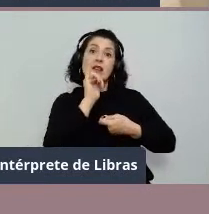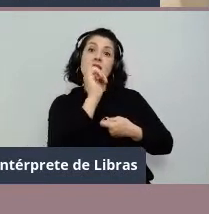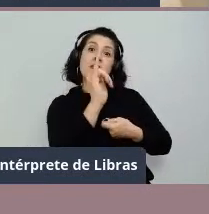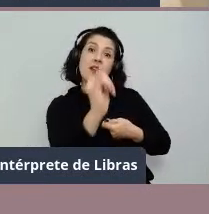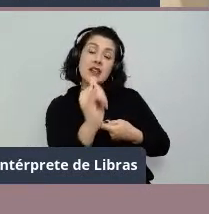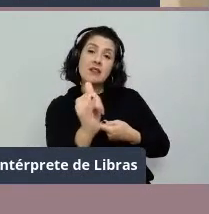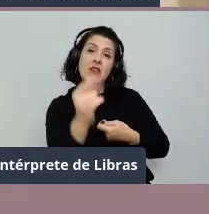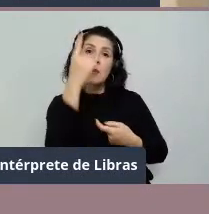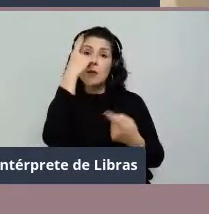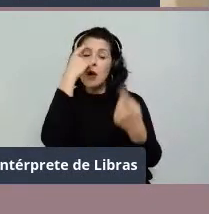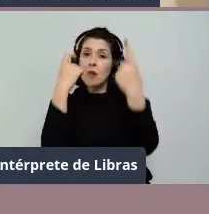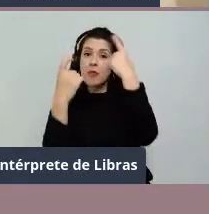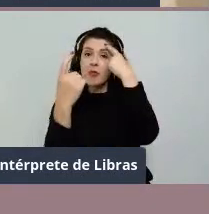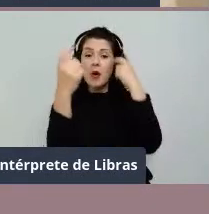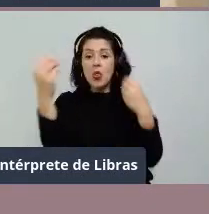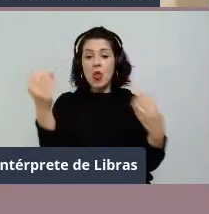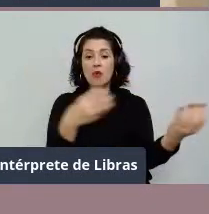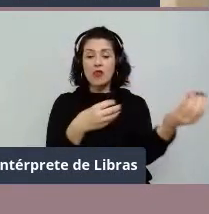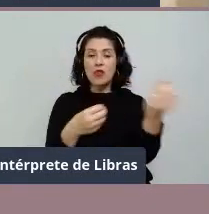criação.